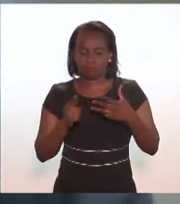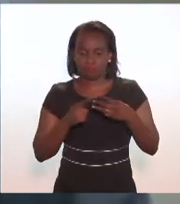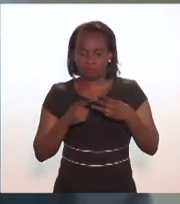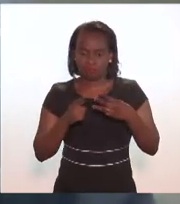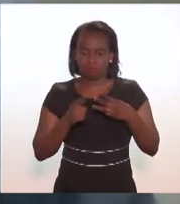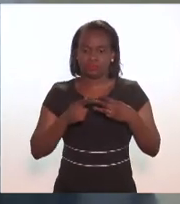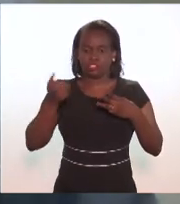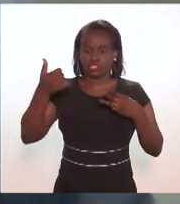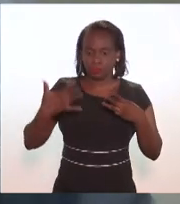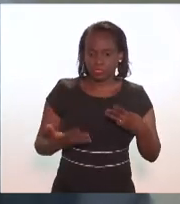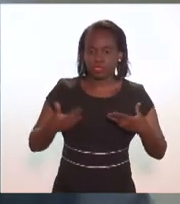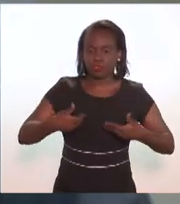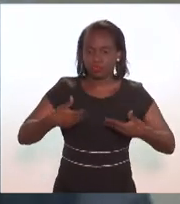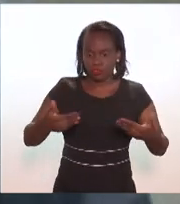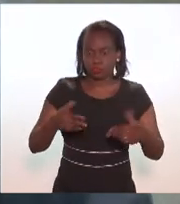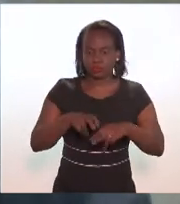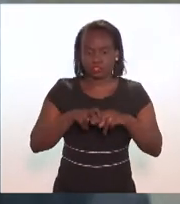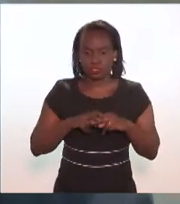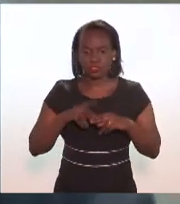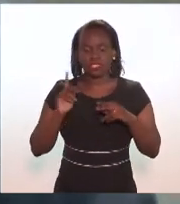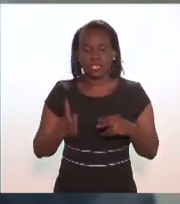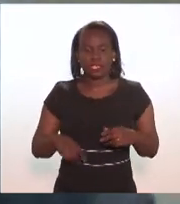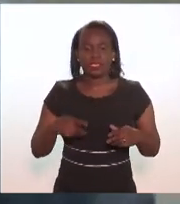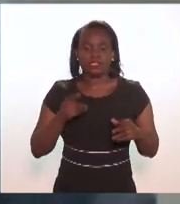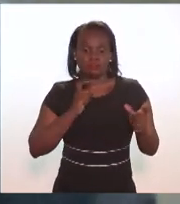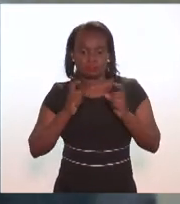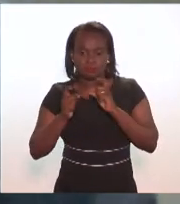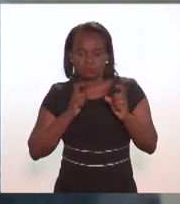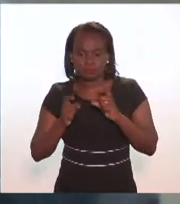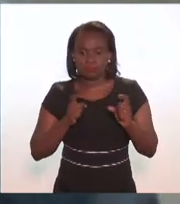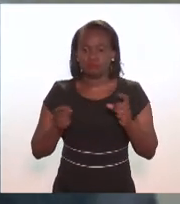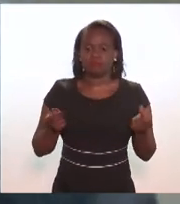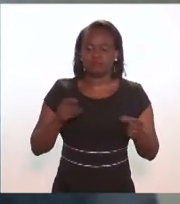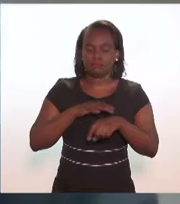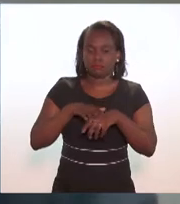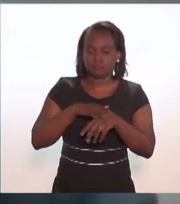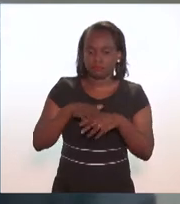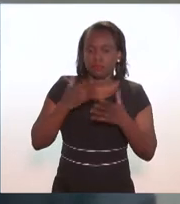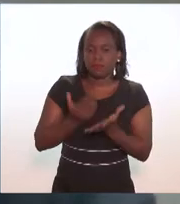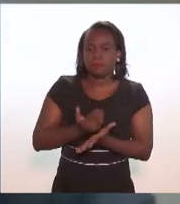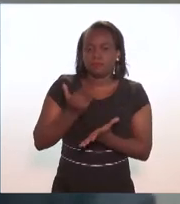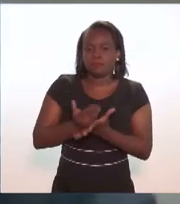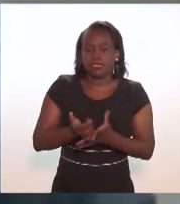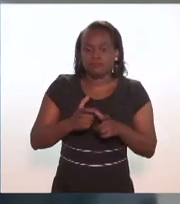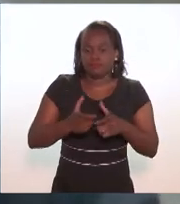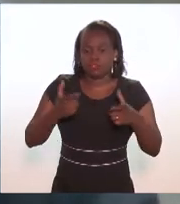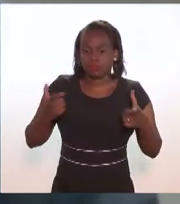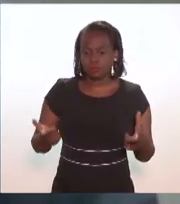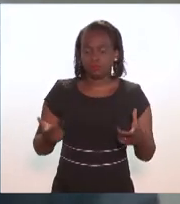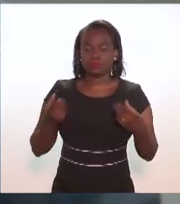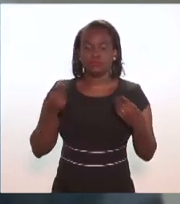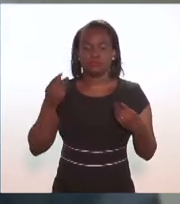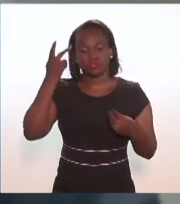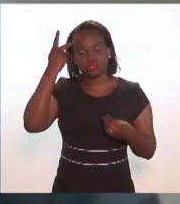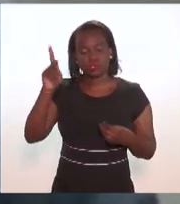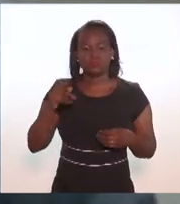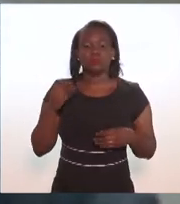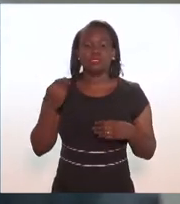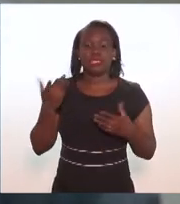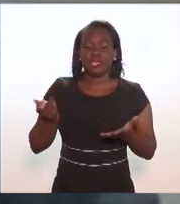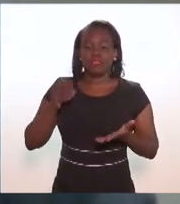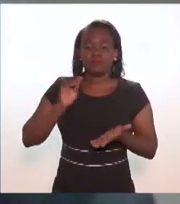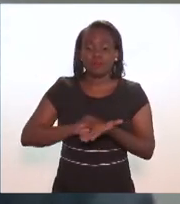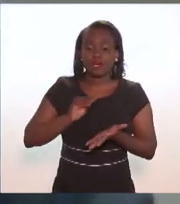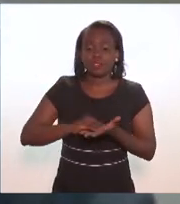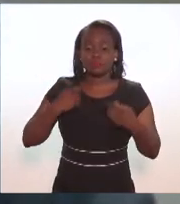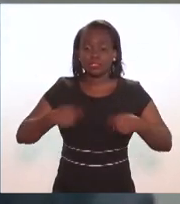segunda pauta de convocação, a ideia é fazer um debate, um diálogo mais amplo possível a respeito do quais são as implicações